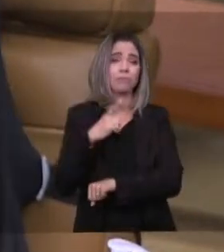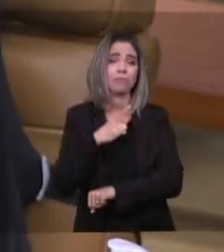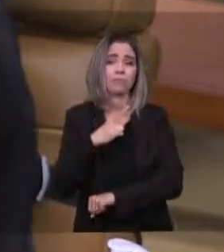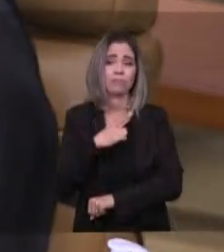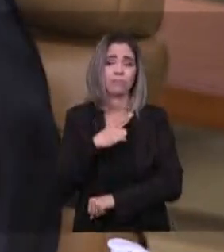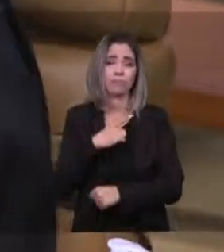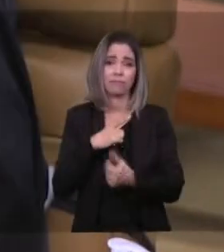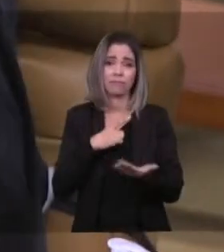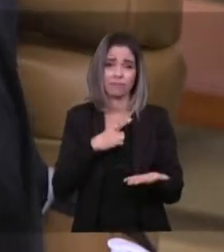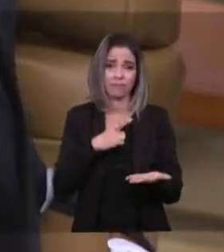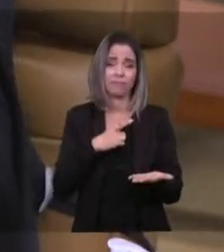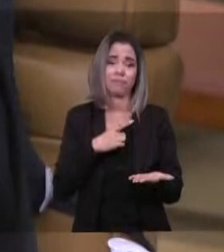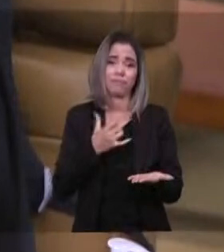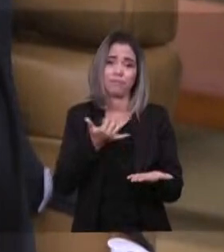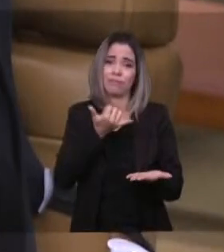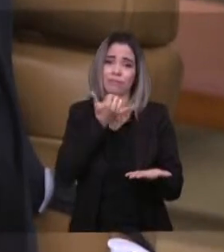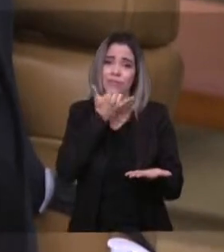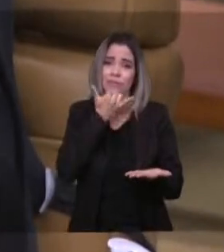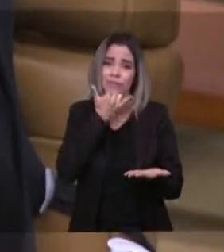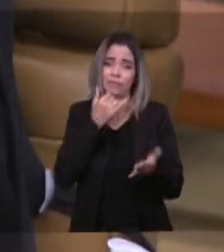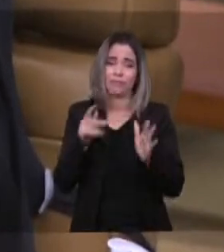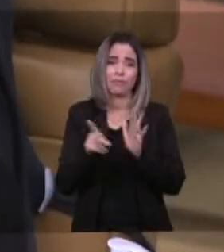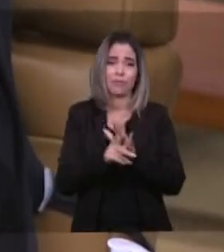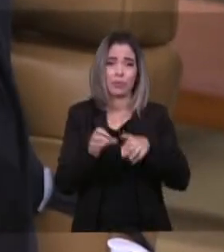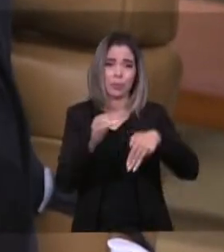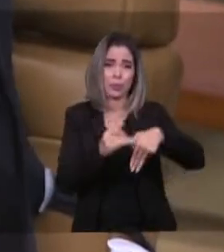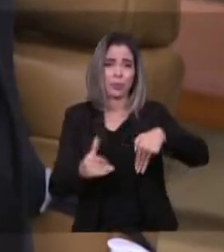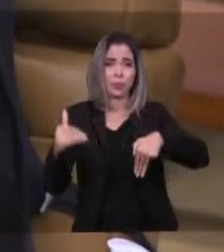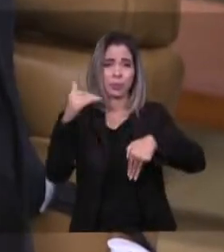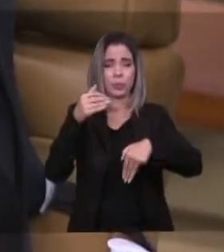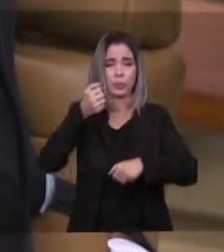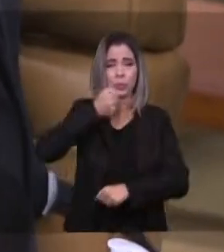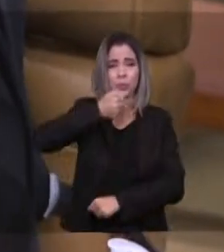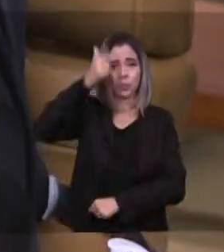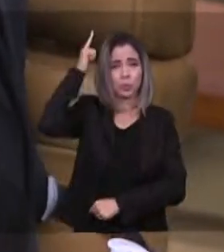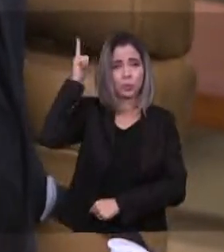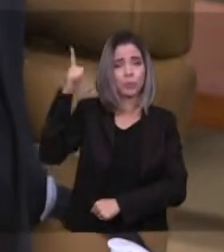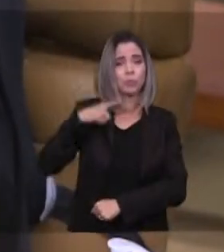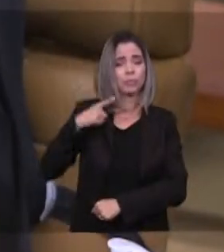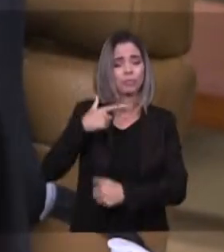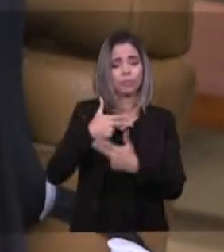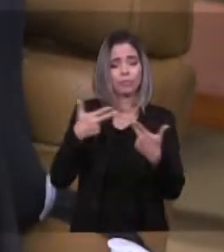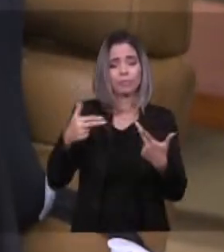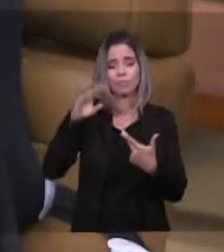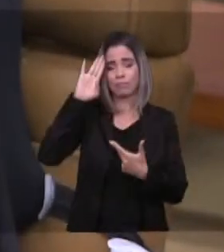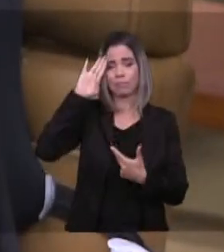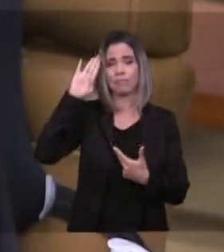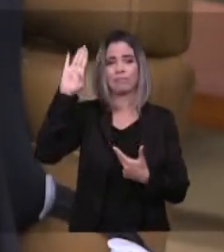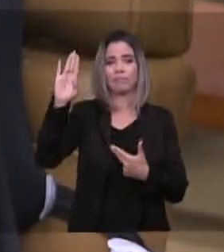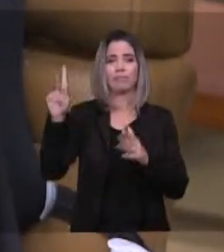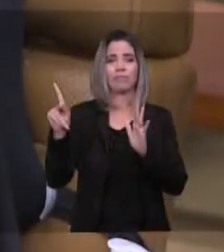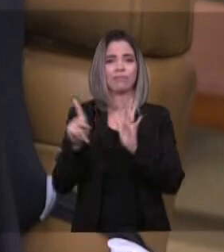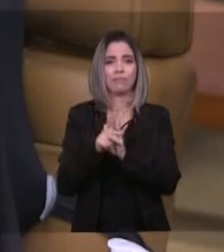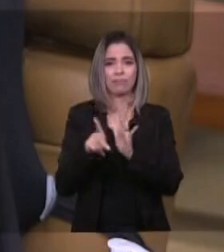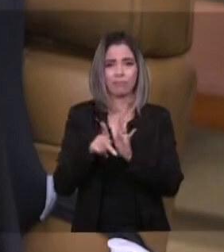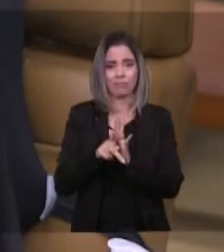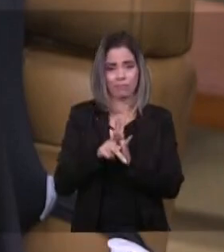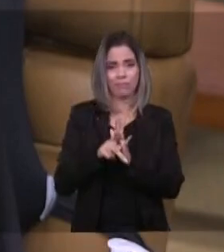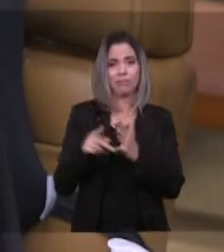com a devida vênia ao ministro Alexandre, e aqui entra um ponto fundamental para a divergência nesses